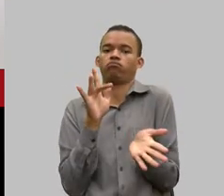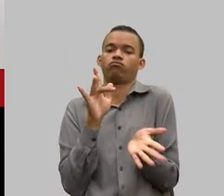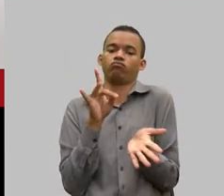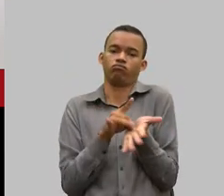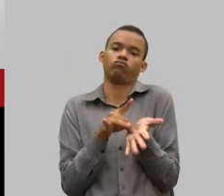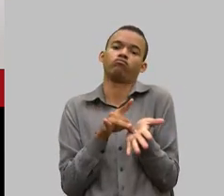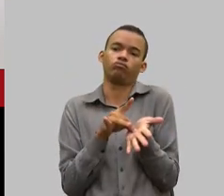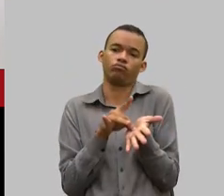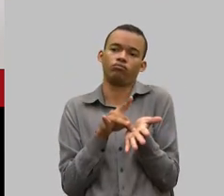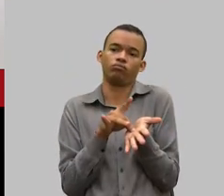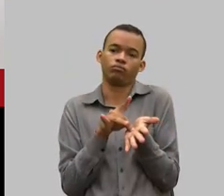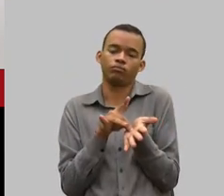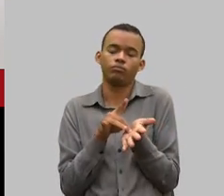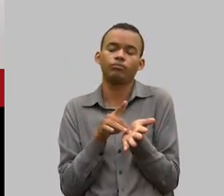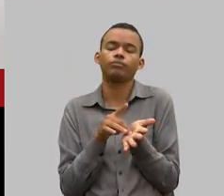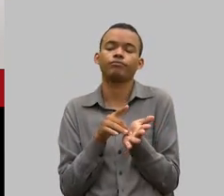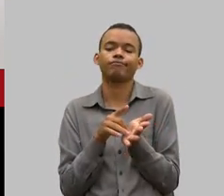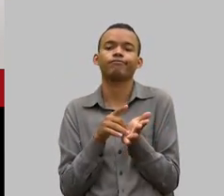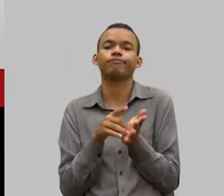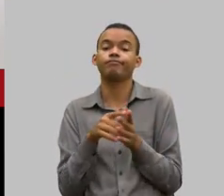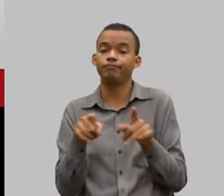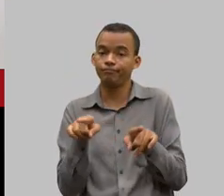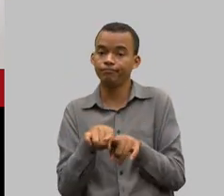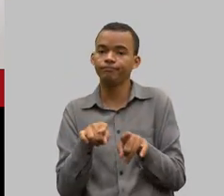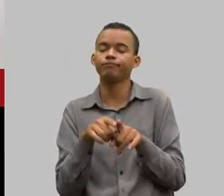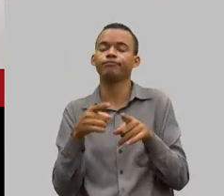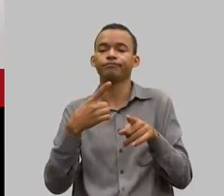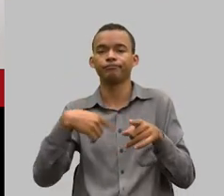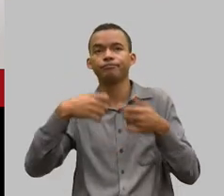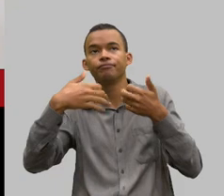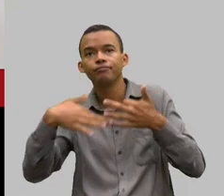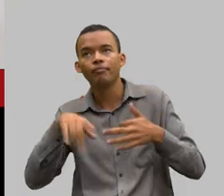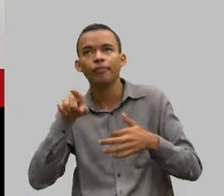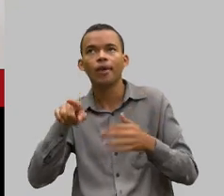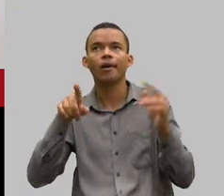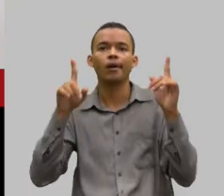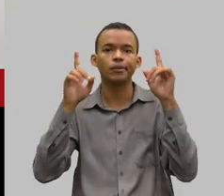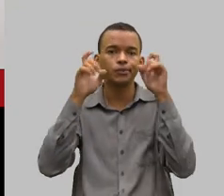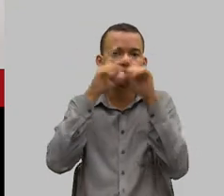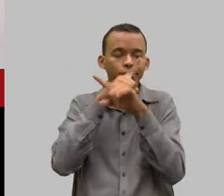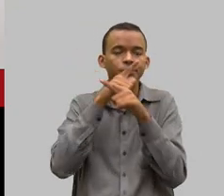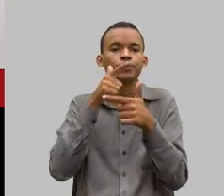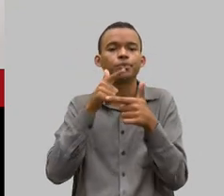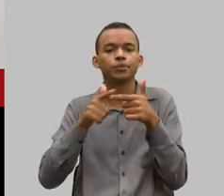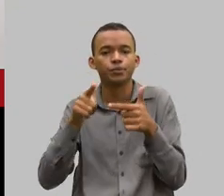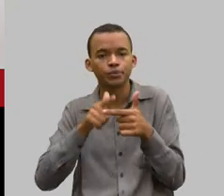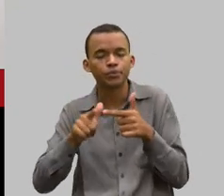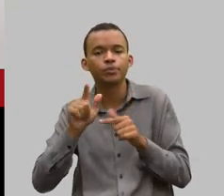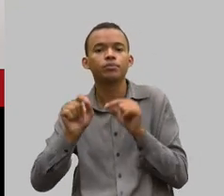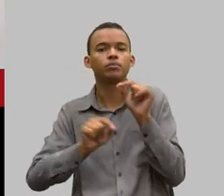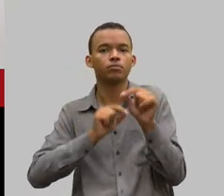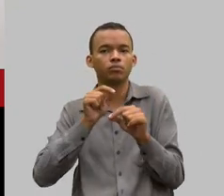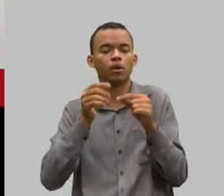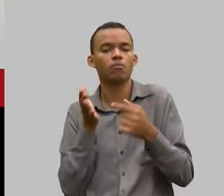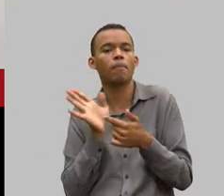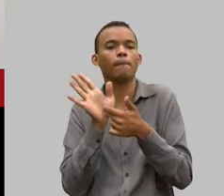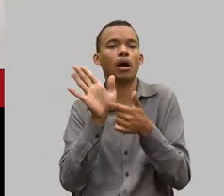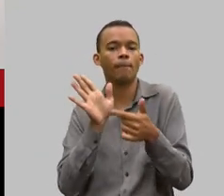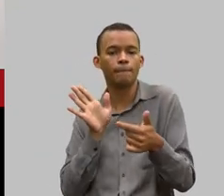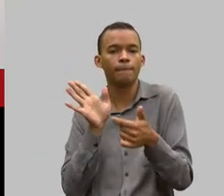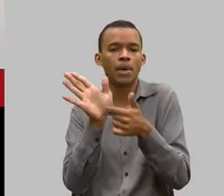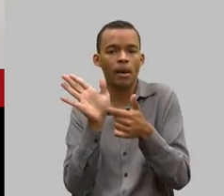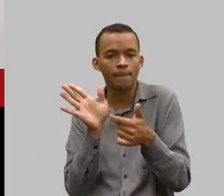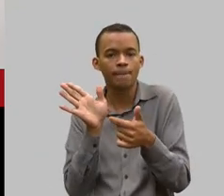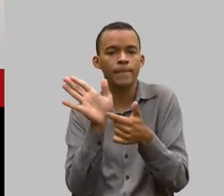nós mostrarmos a realidade realçando hoje as dificuldades do ipseng eu acredito que nós teremos um embate aqui muito mais e